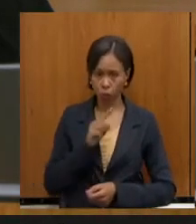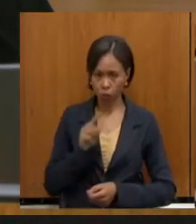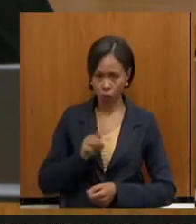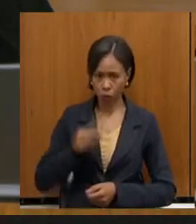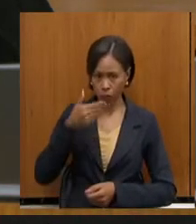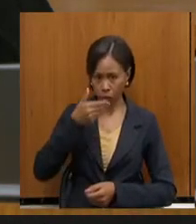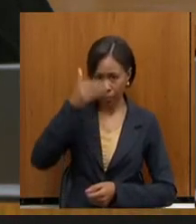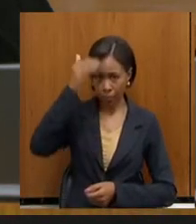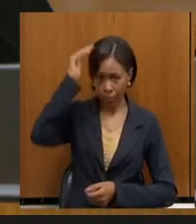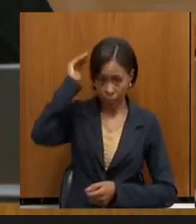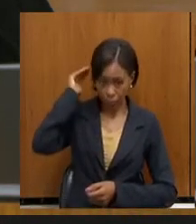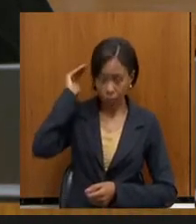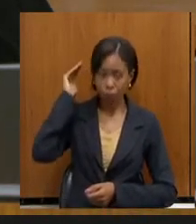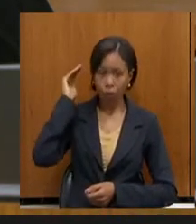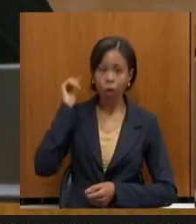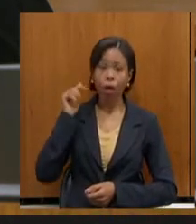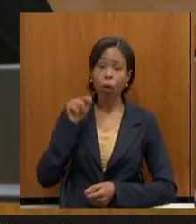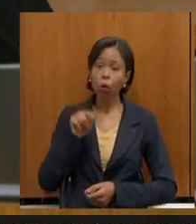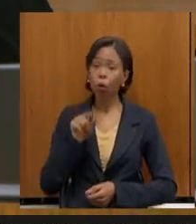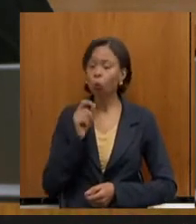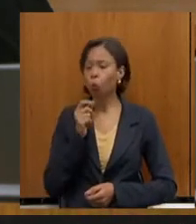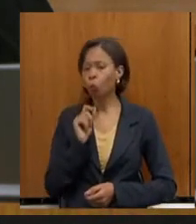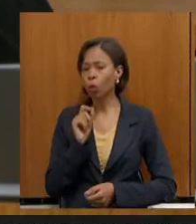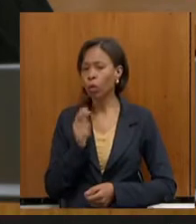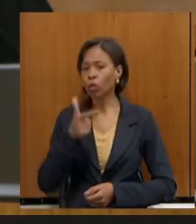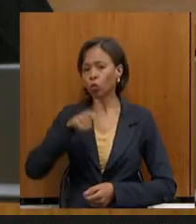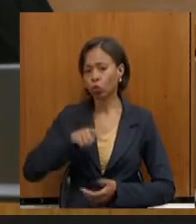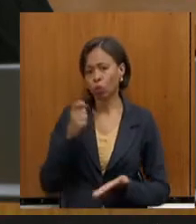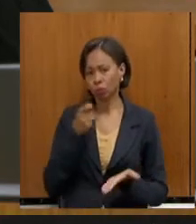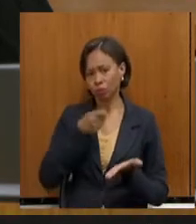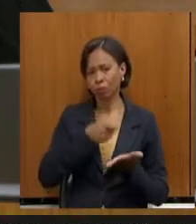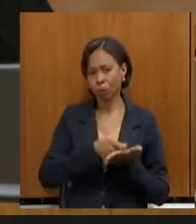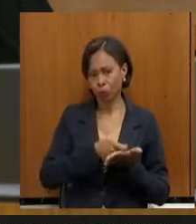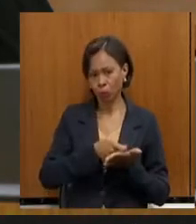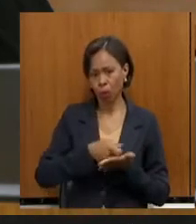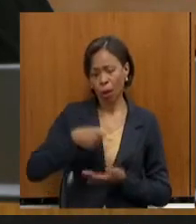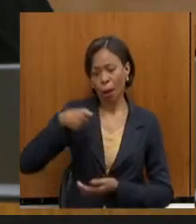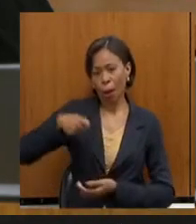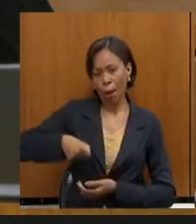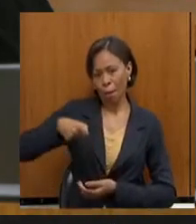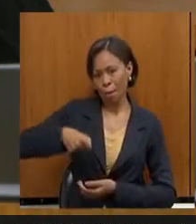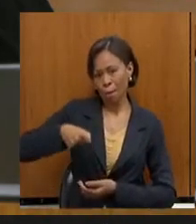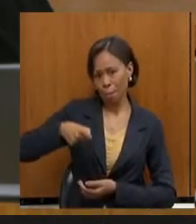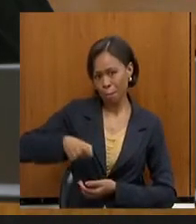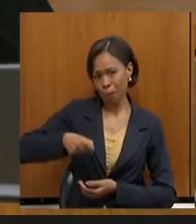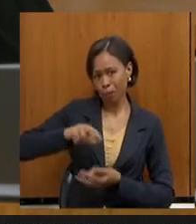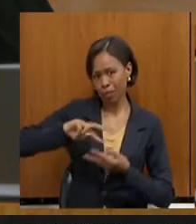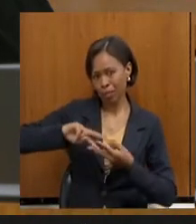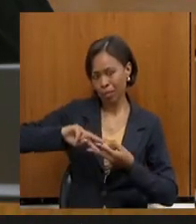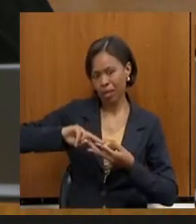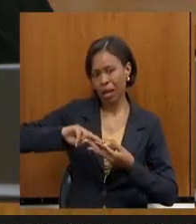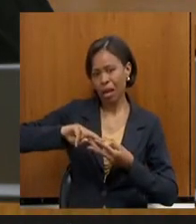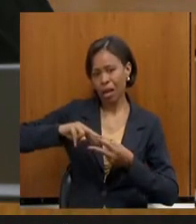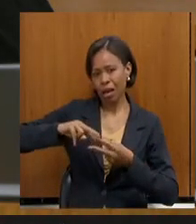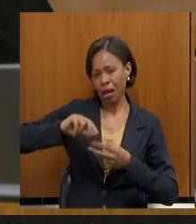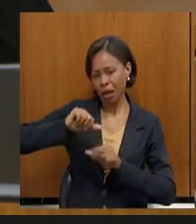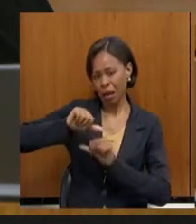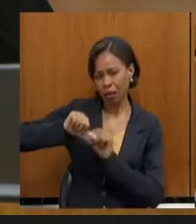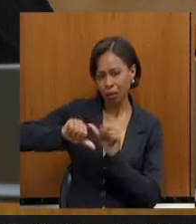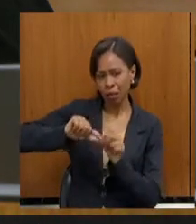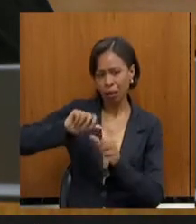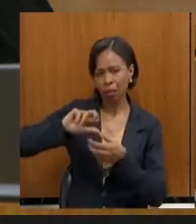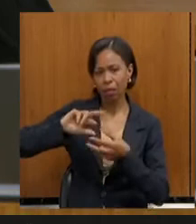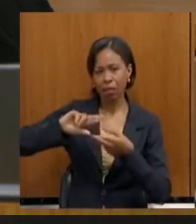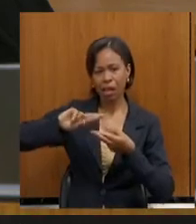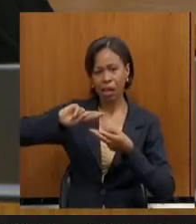Romeu Zema ele restabeleceu o pagamento da bolsa reciclagem que é um pagamento por serviços ambientais aos